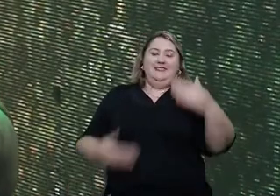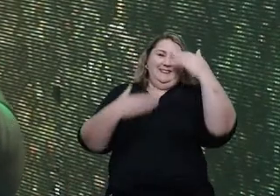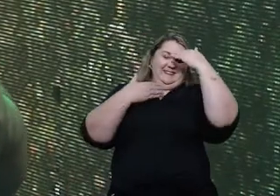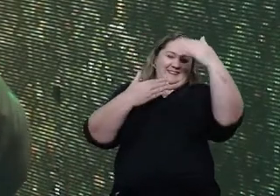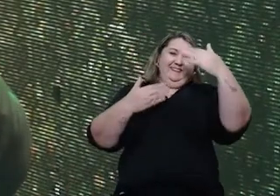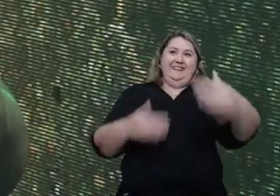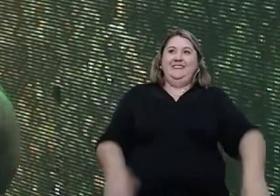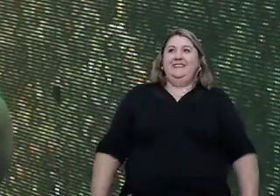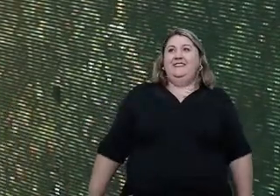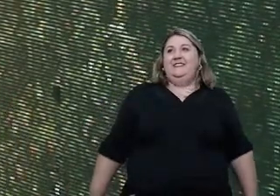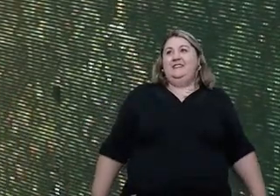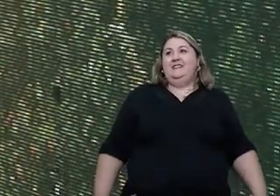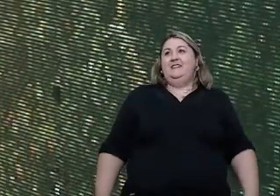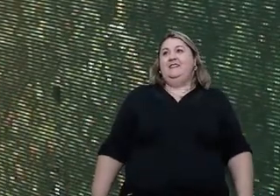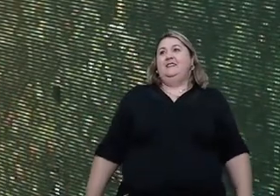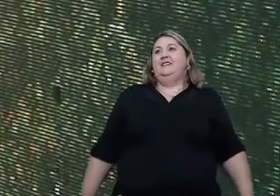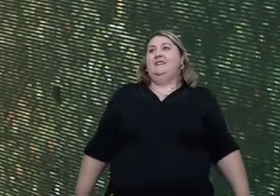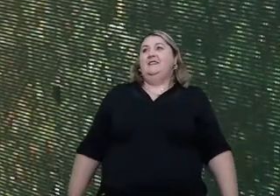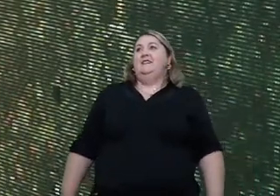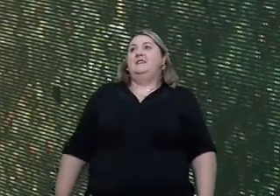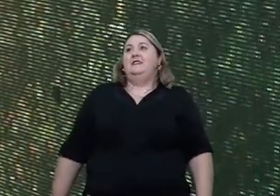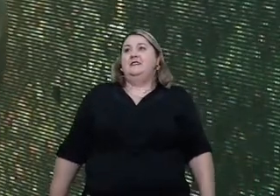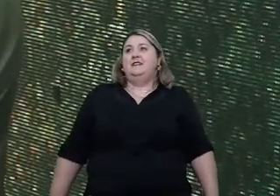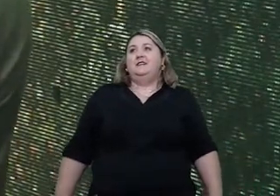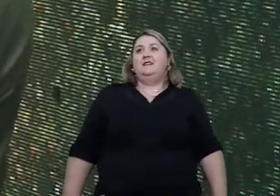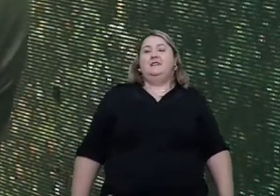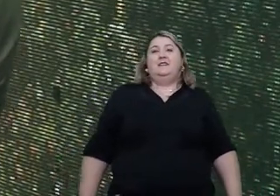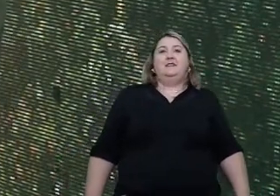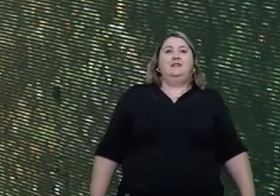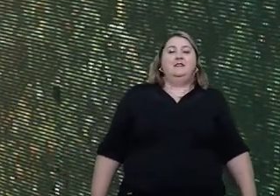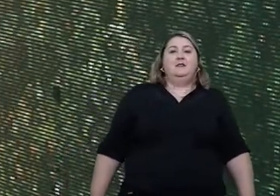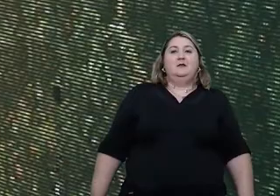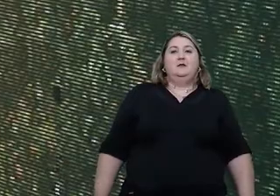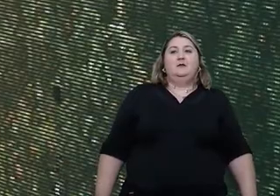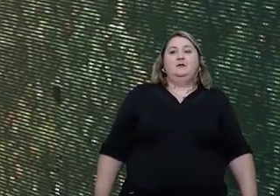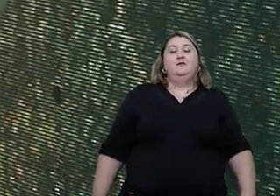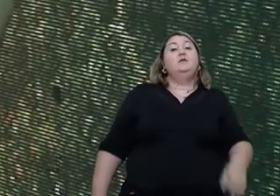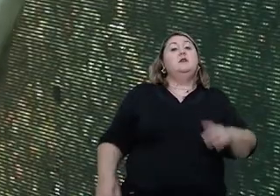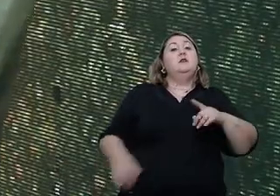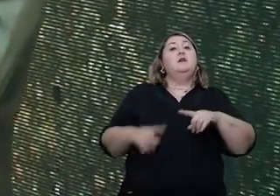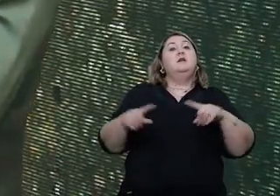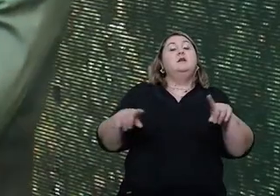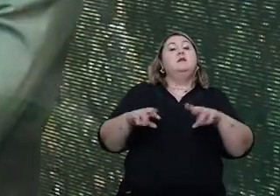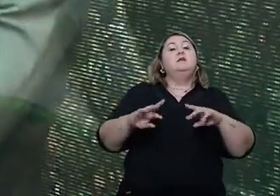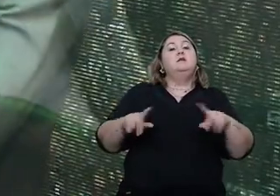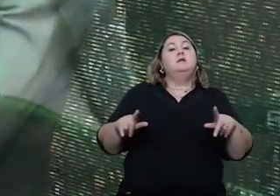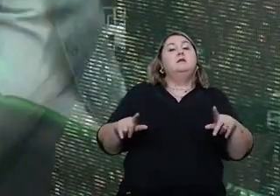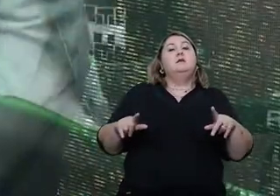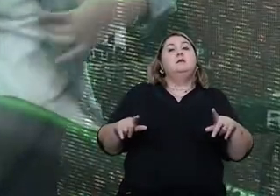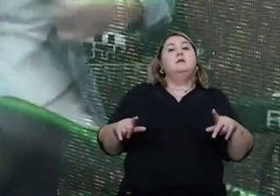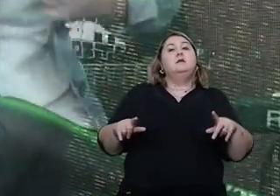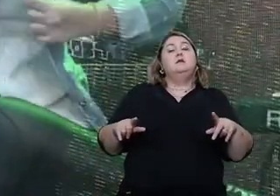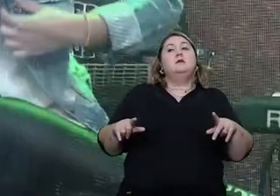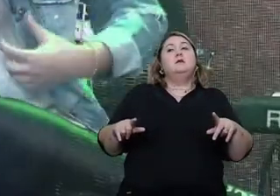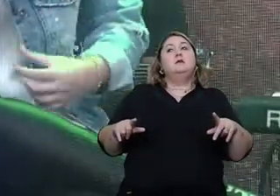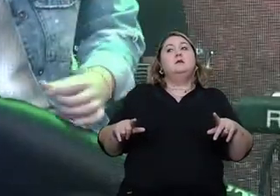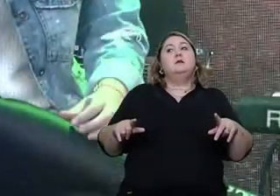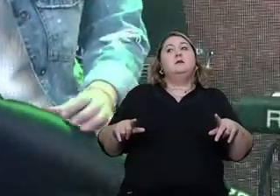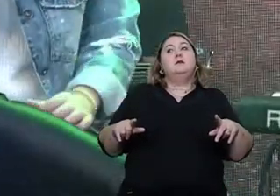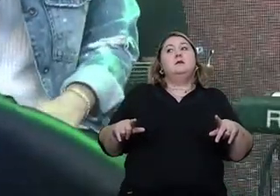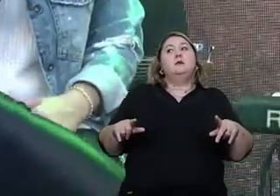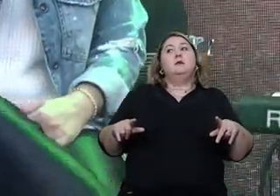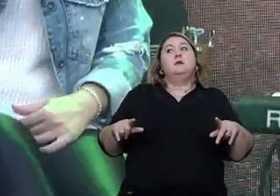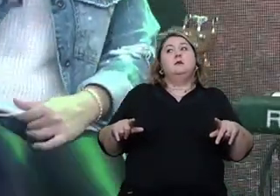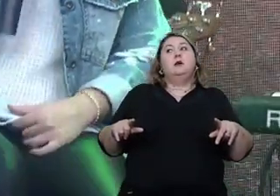CDC é dos meus, sou dessa turma aí, brigadão, bora! Bora então, vou fazer uma coisa diferente aqui, eu gosto bastante de Jessie J, vou precisar de Jessie J,